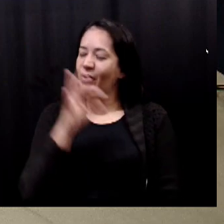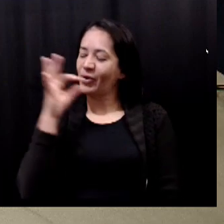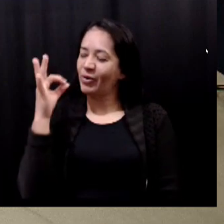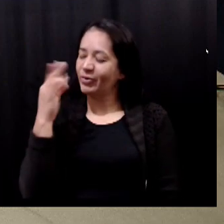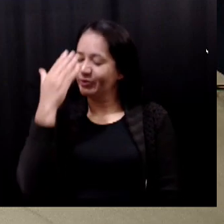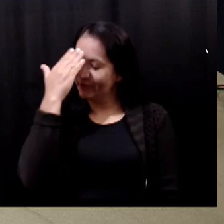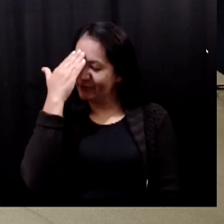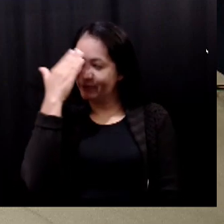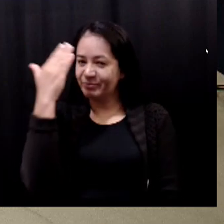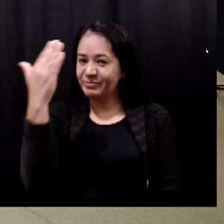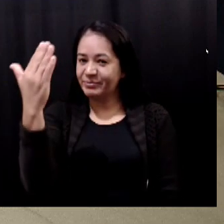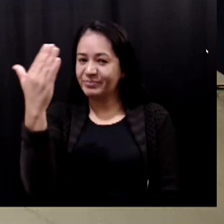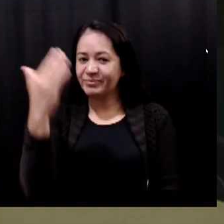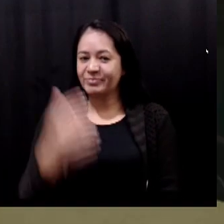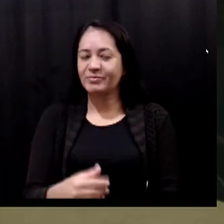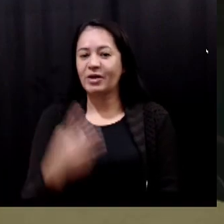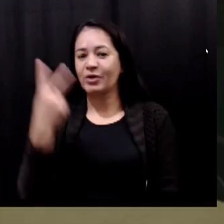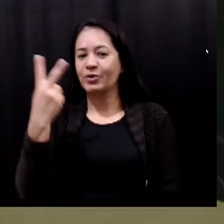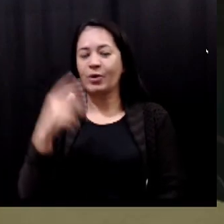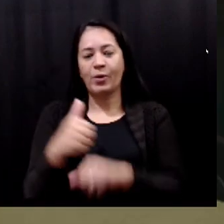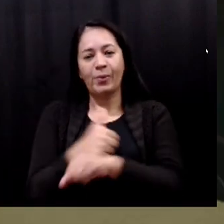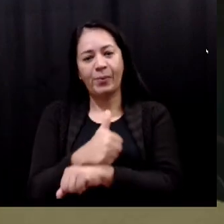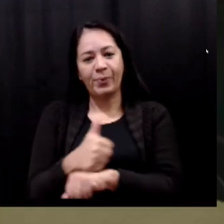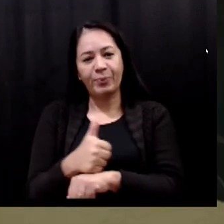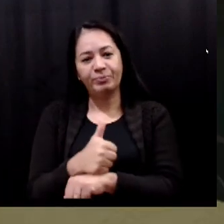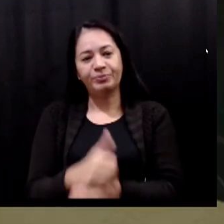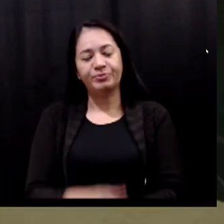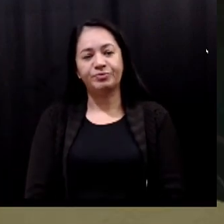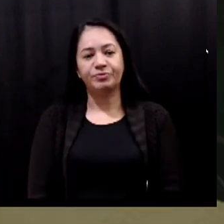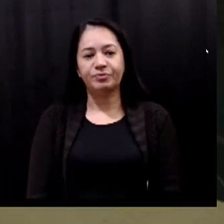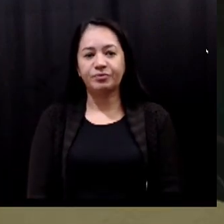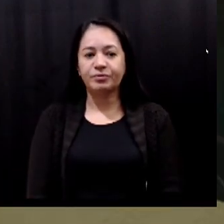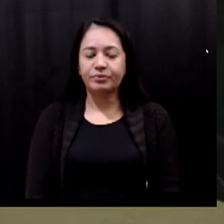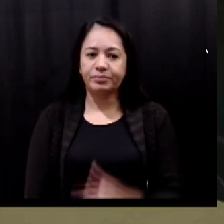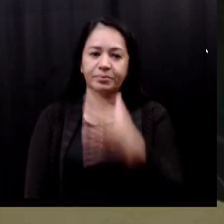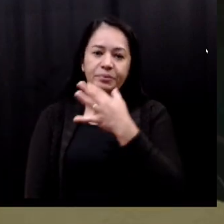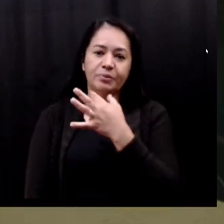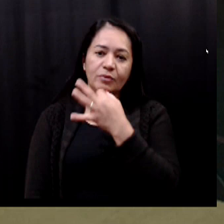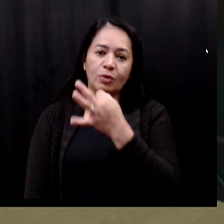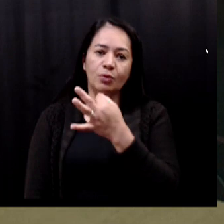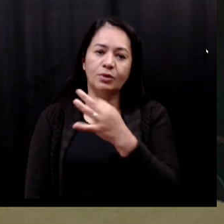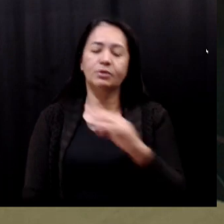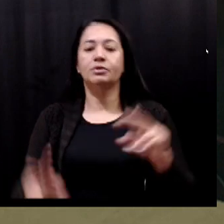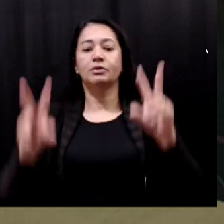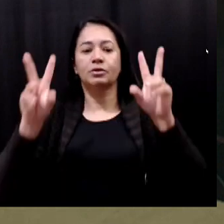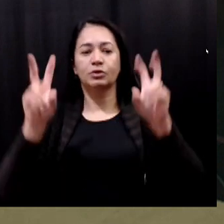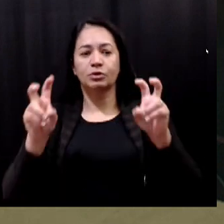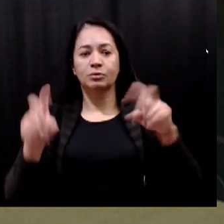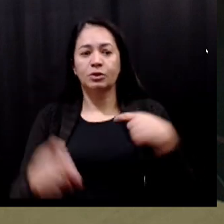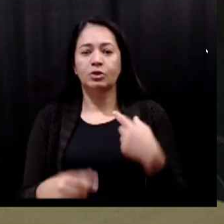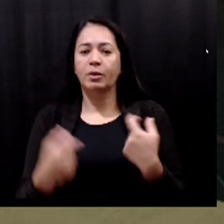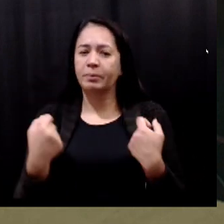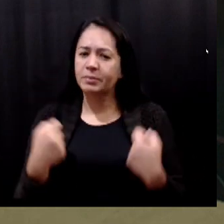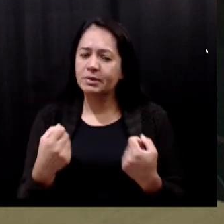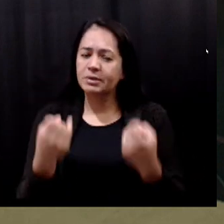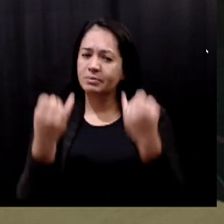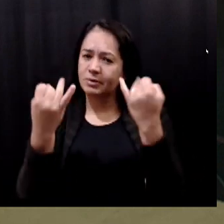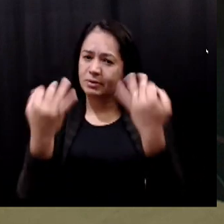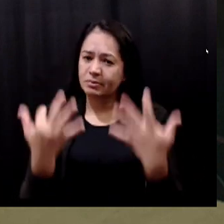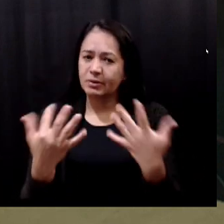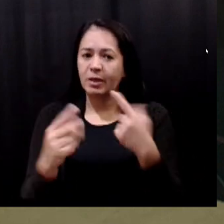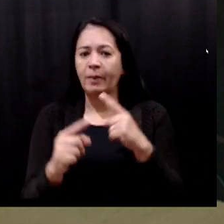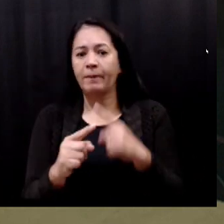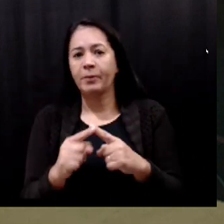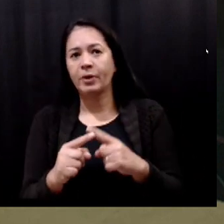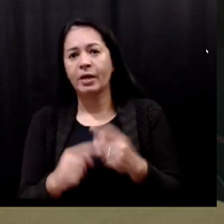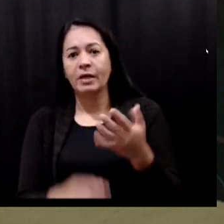dois profissionais, né? Obrigado. E eu acredito que é um tema que a gente precisa falar, porque muitas vezes a gente só se